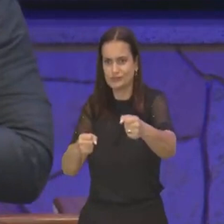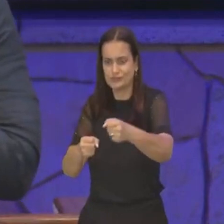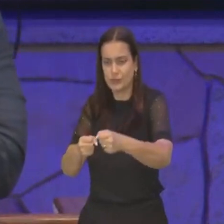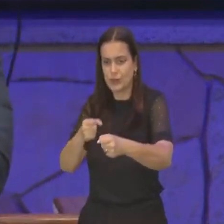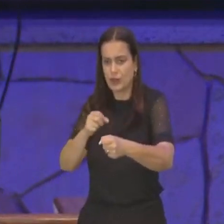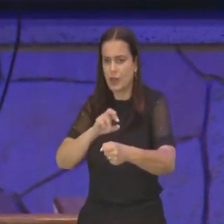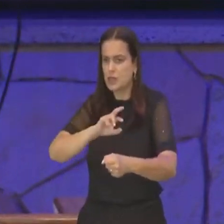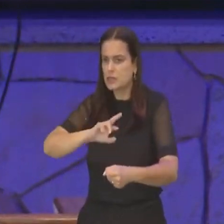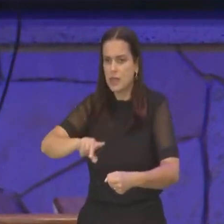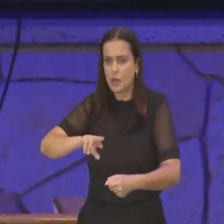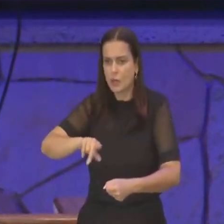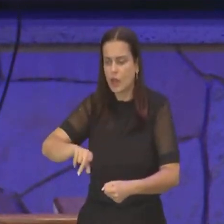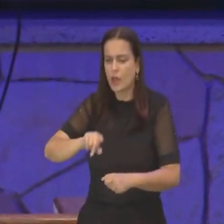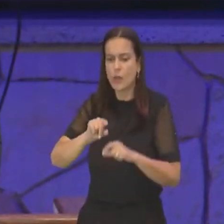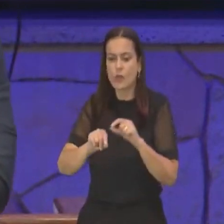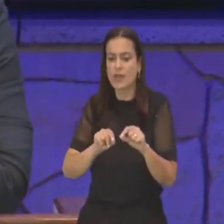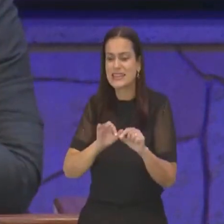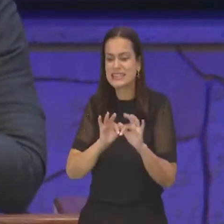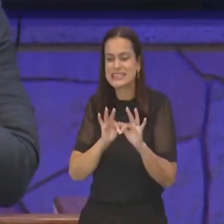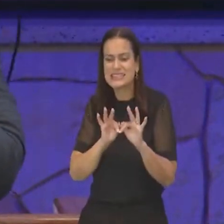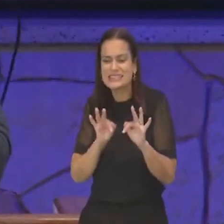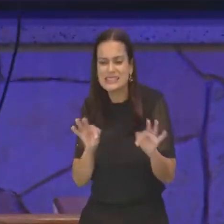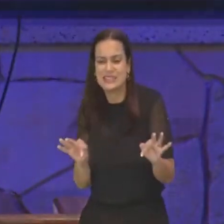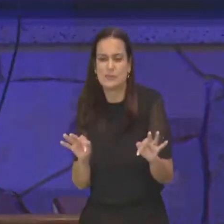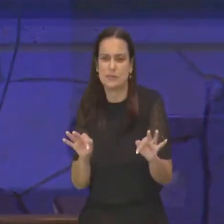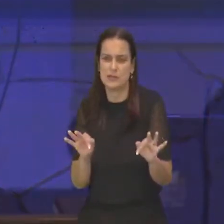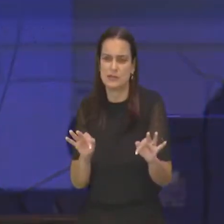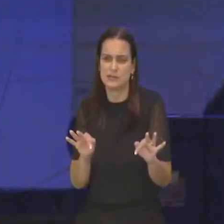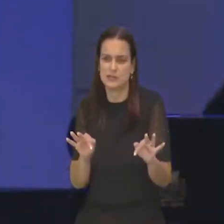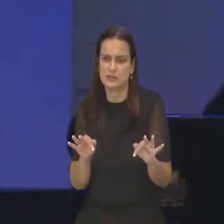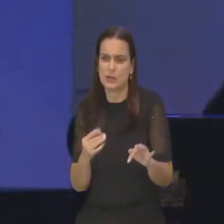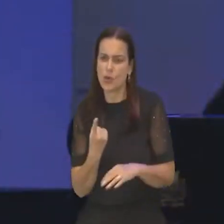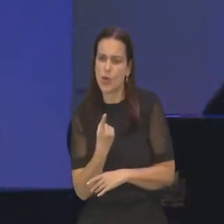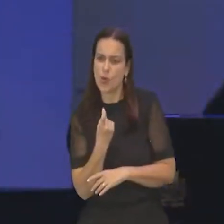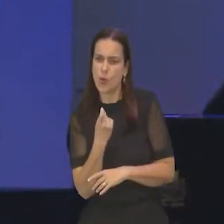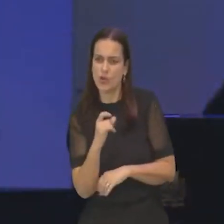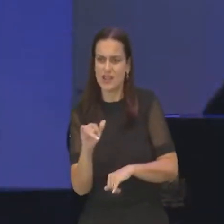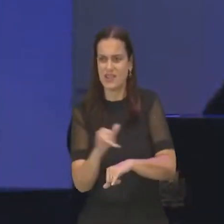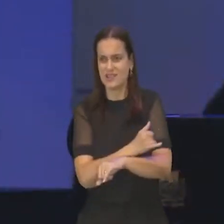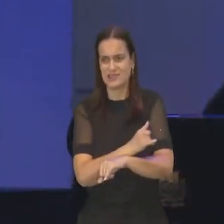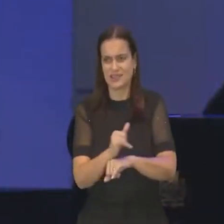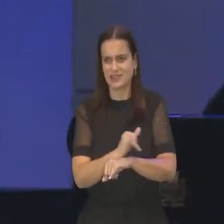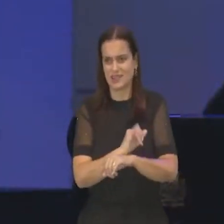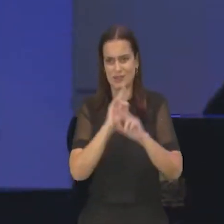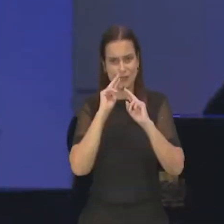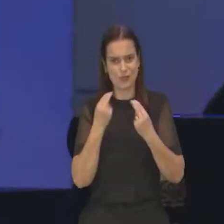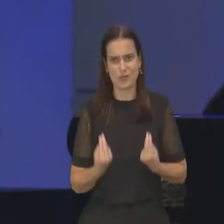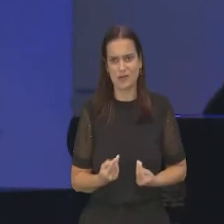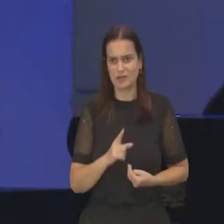não era simplesmente a ação de uma estratégia humana.